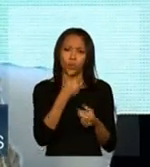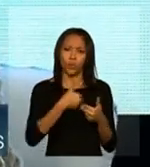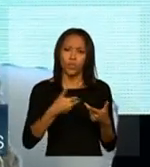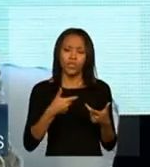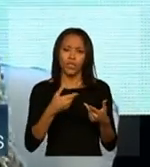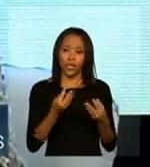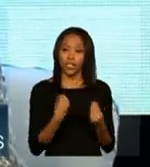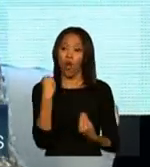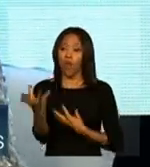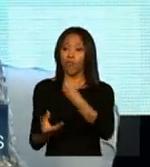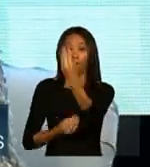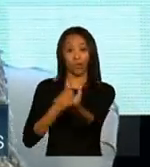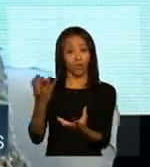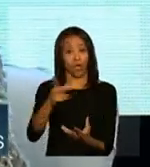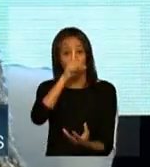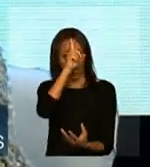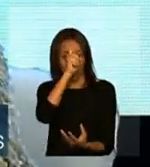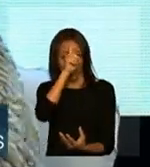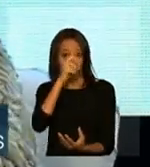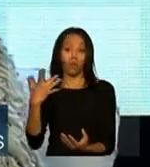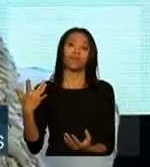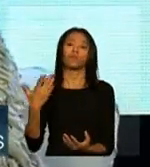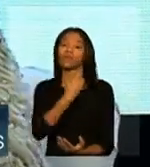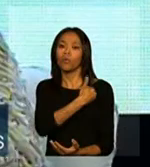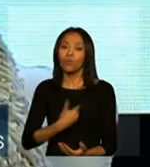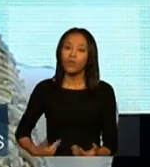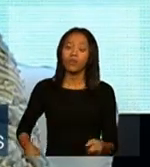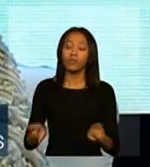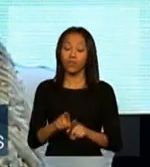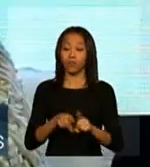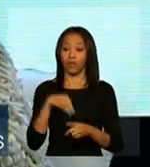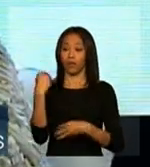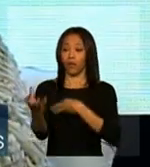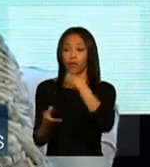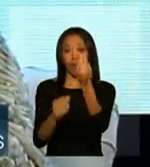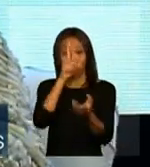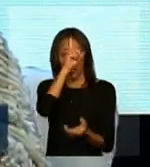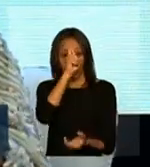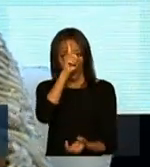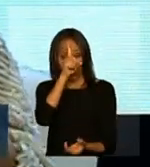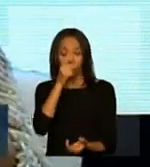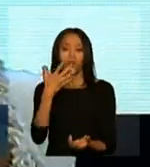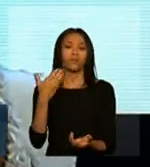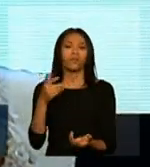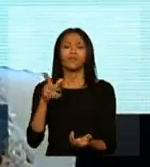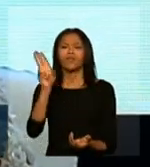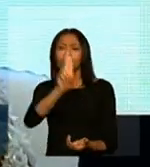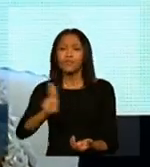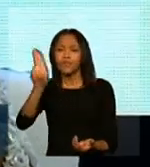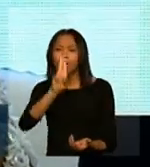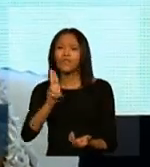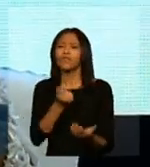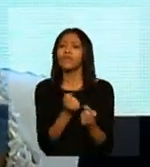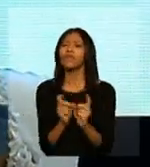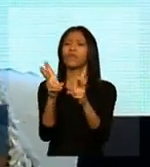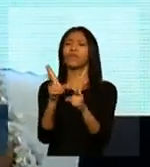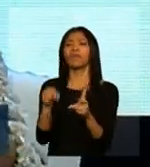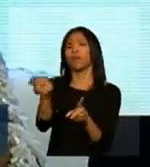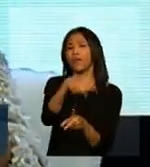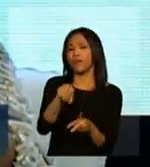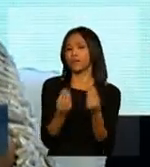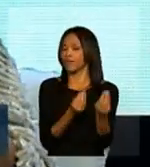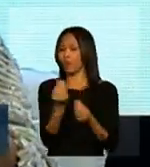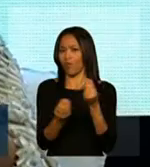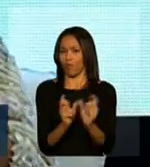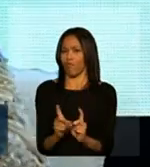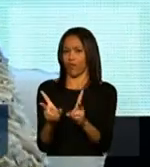os nossos hospitais públicos, os hospitais universitários, mas para as Santas Casas, mas para os hospitais privados? Como embalar